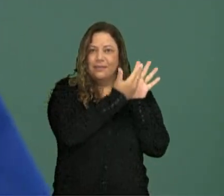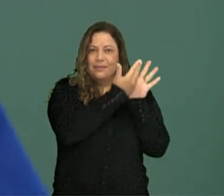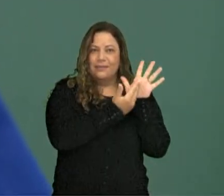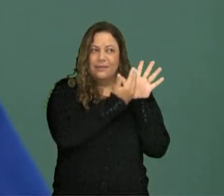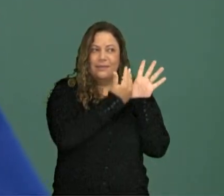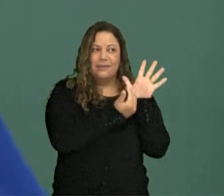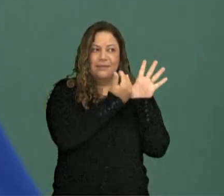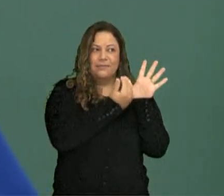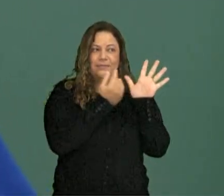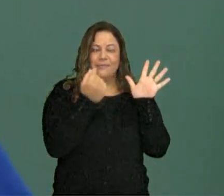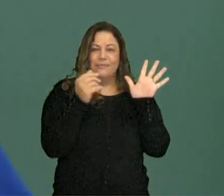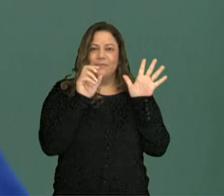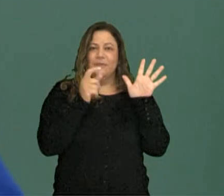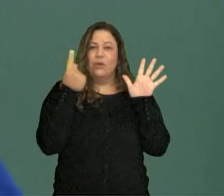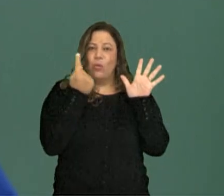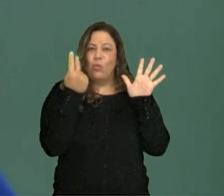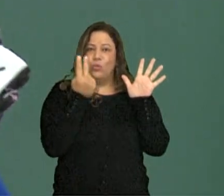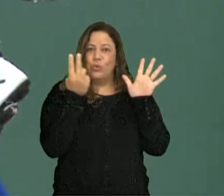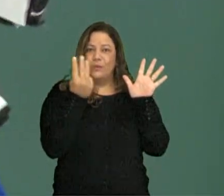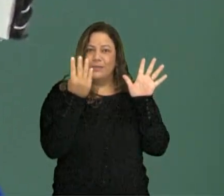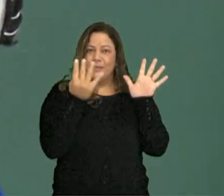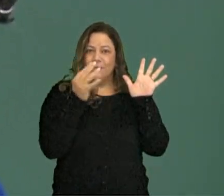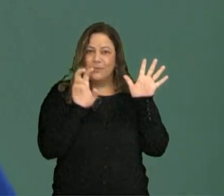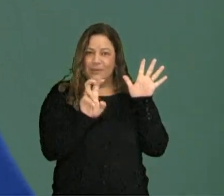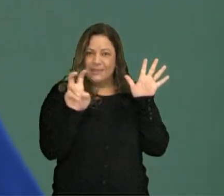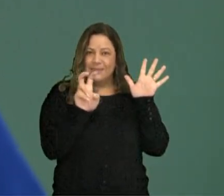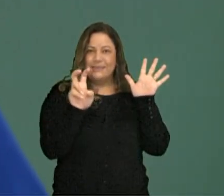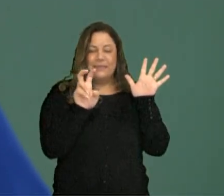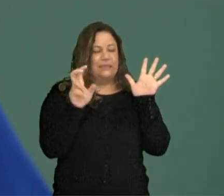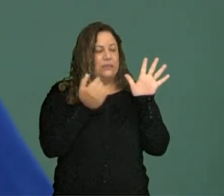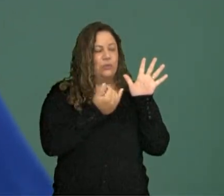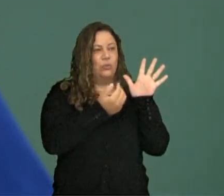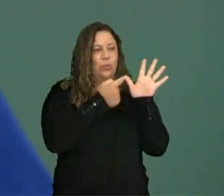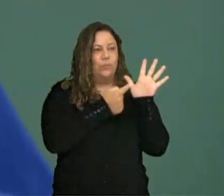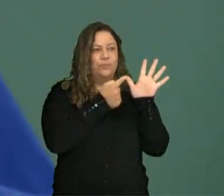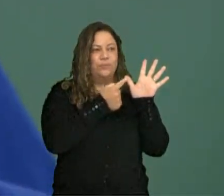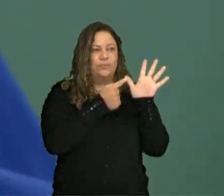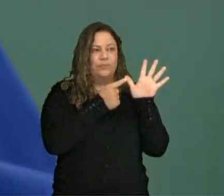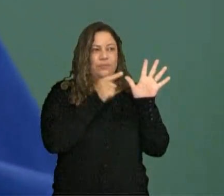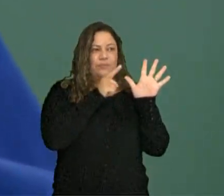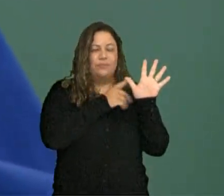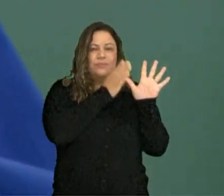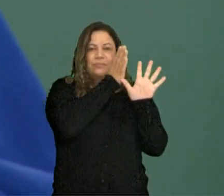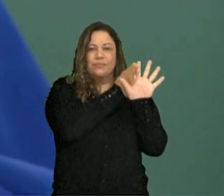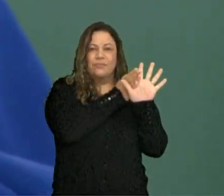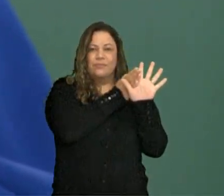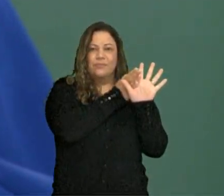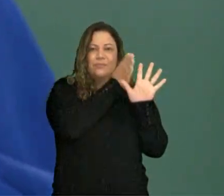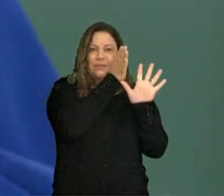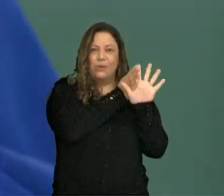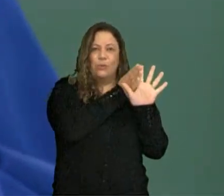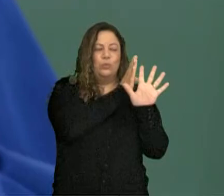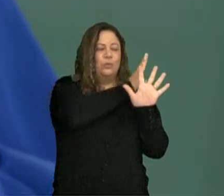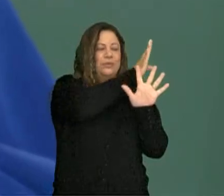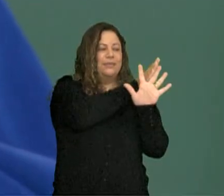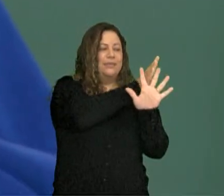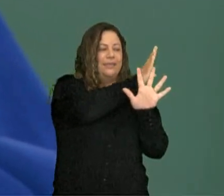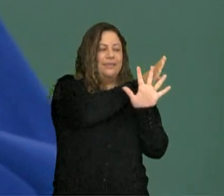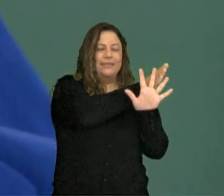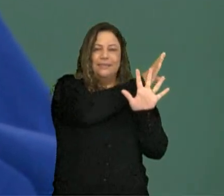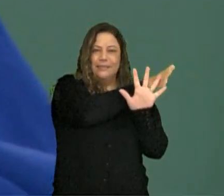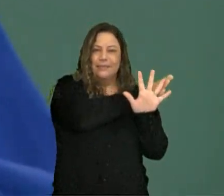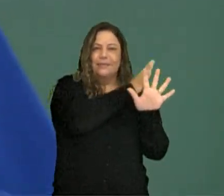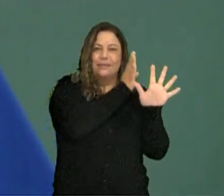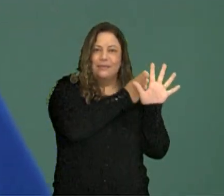5 linhas, né? Então, 1, 2, 3, 4, 5. E tem aqui os espaços, né? Que